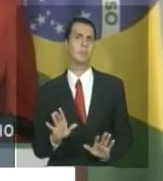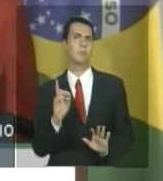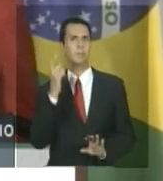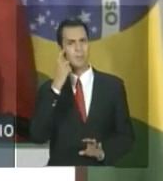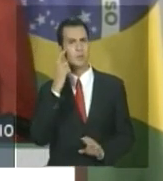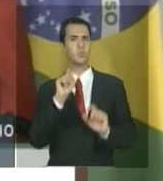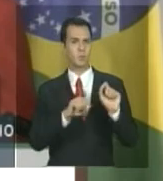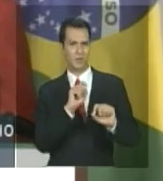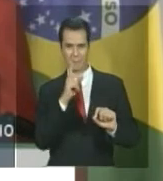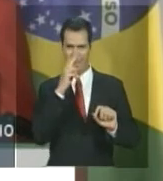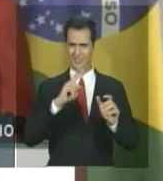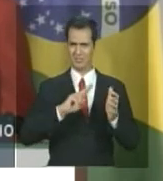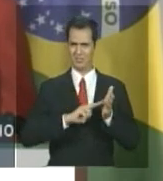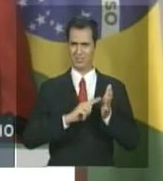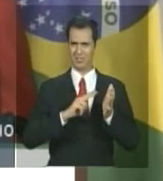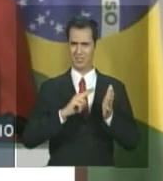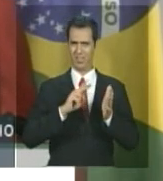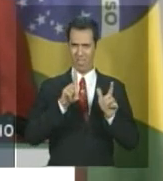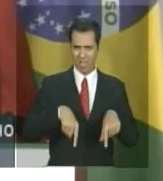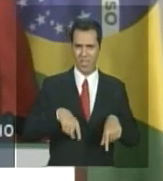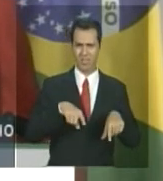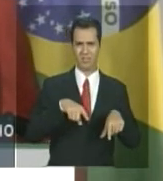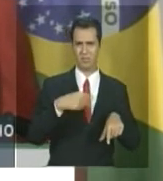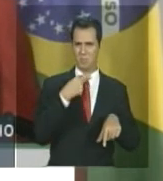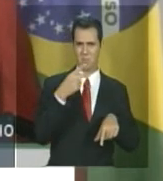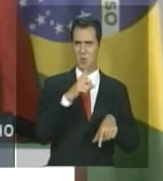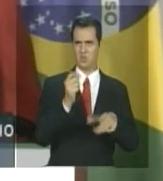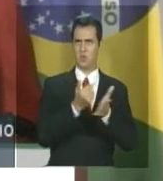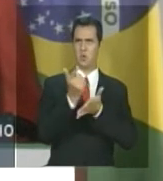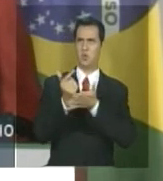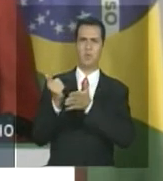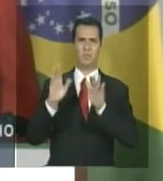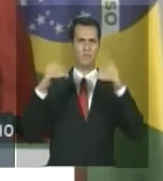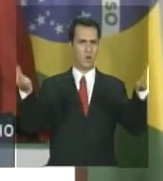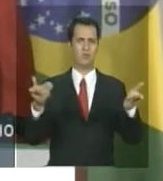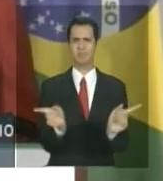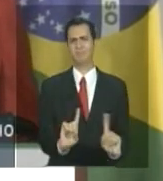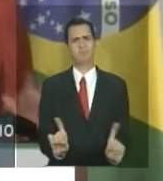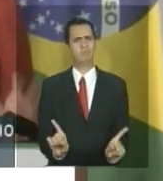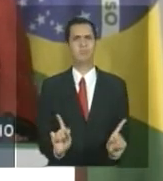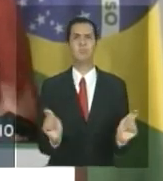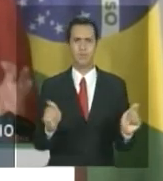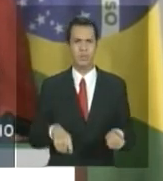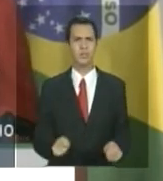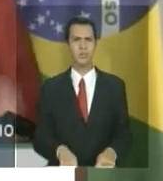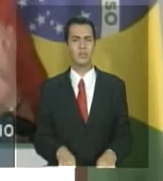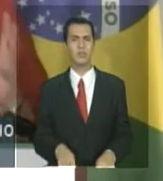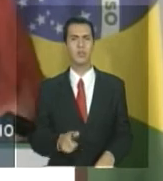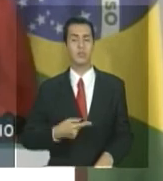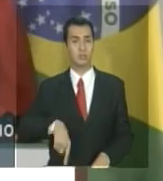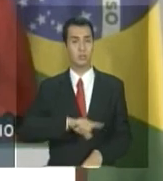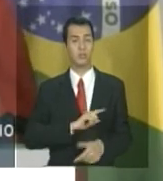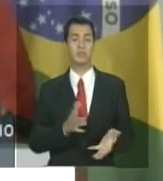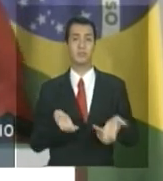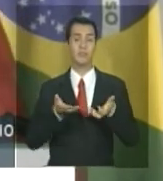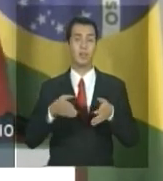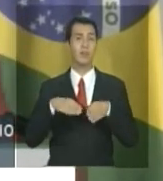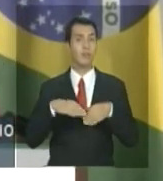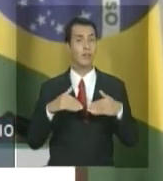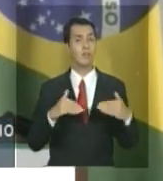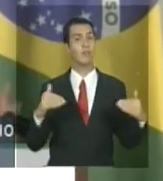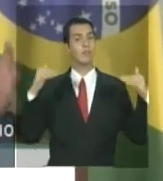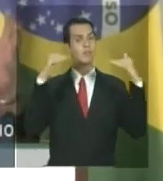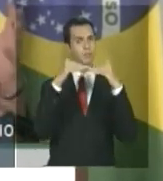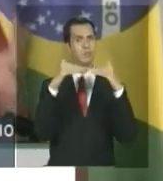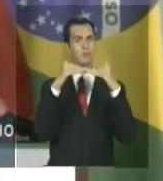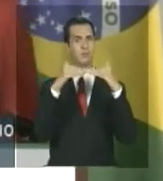componente importado em todas essas atividades. Significa que nós iremos equilibrar e combinar